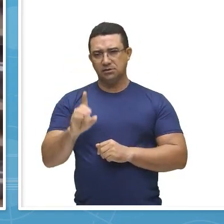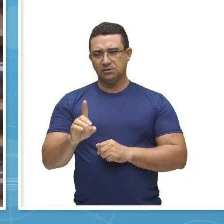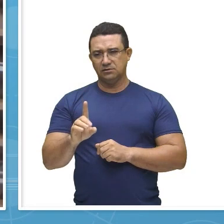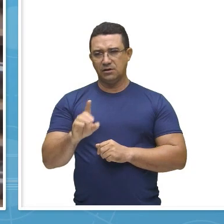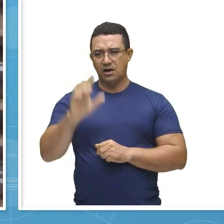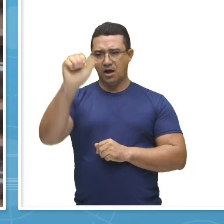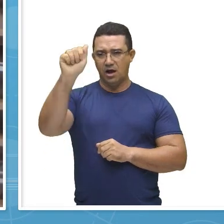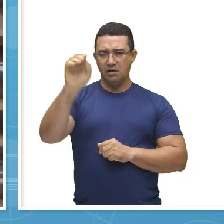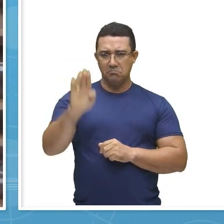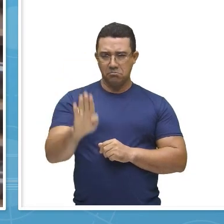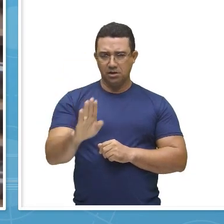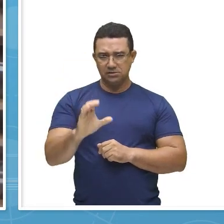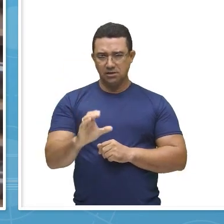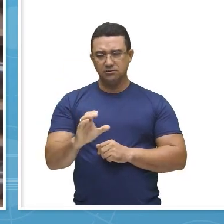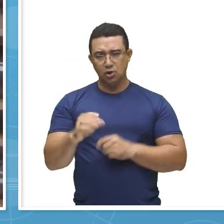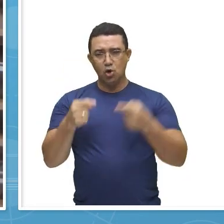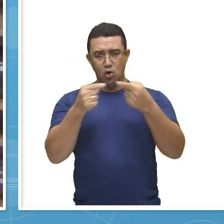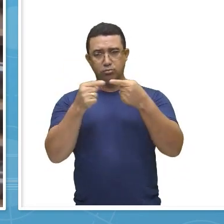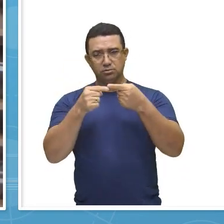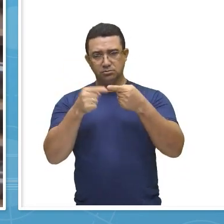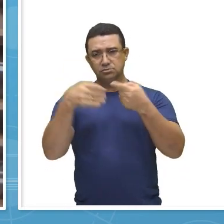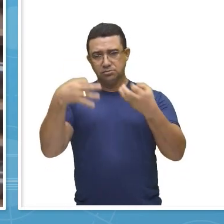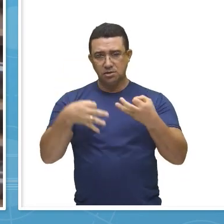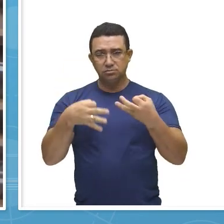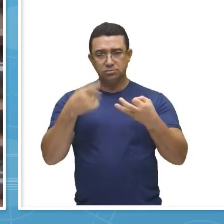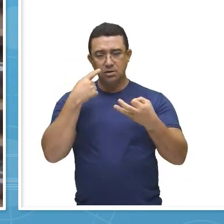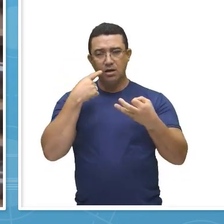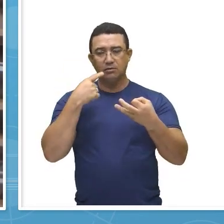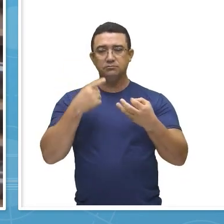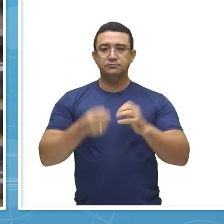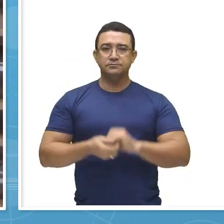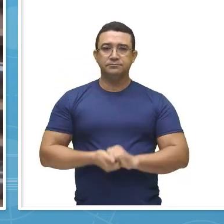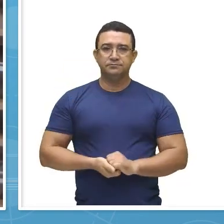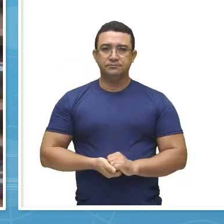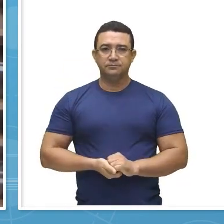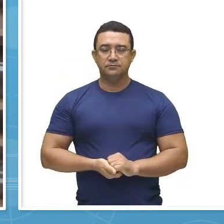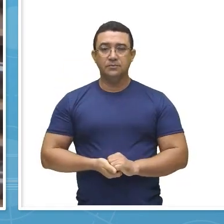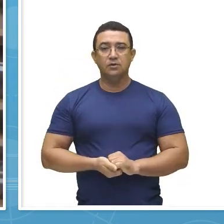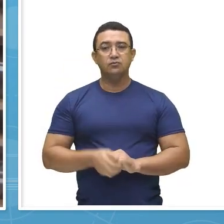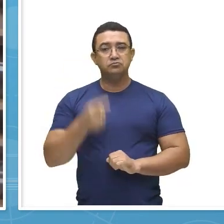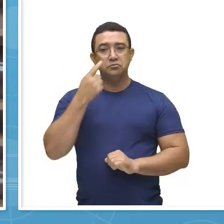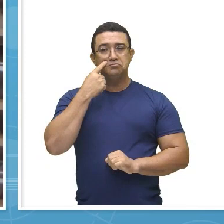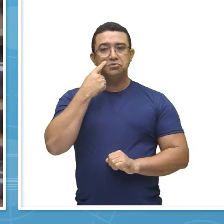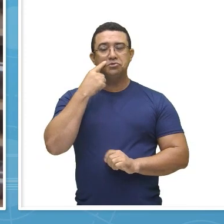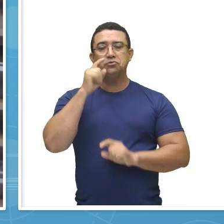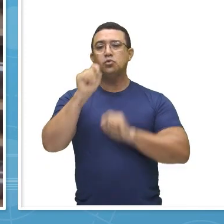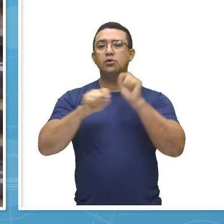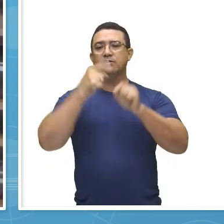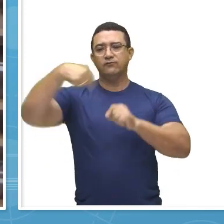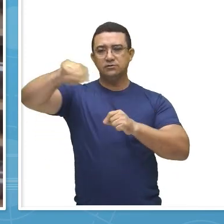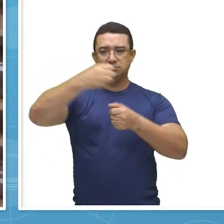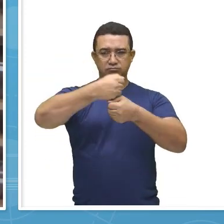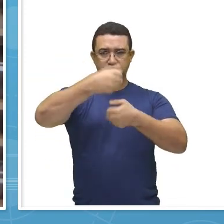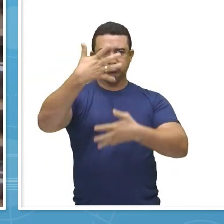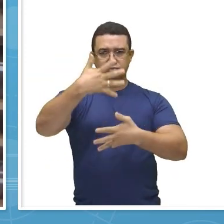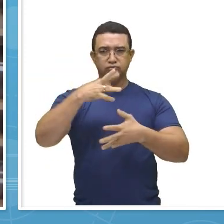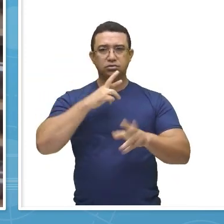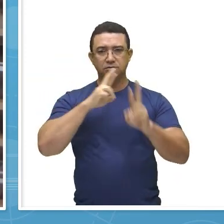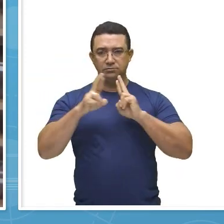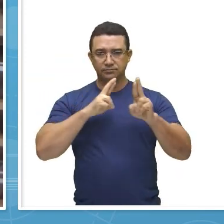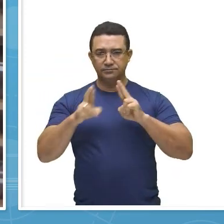os indicadores do IDH, tá bom? Vamos verificar então o que vocês colocaram aí nessa